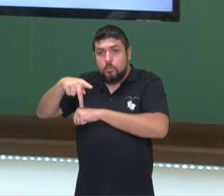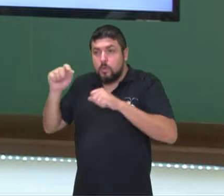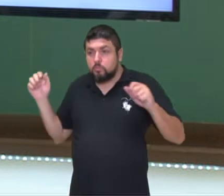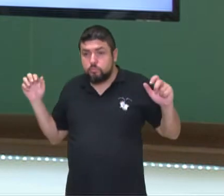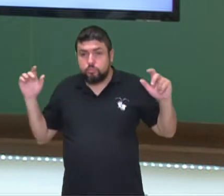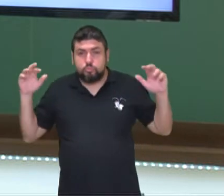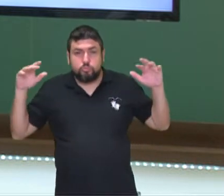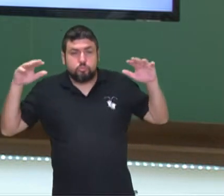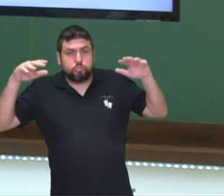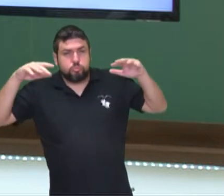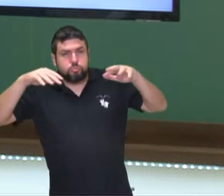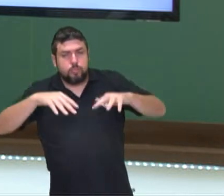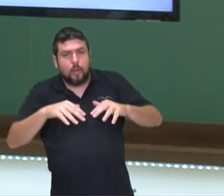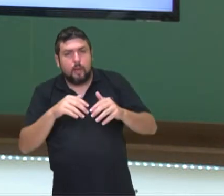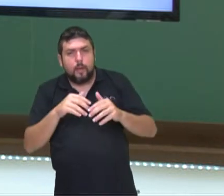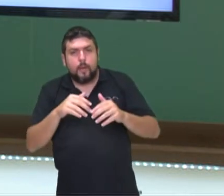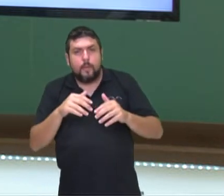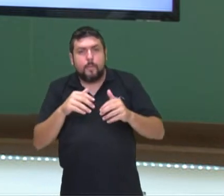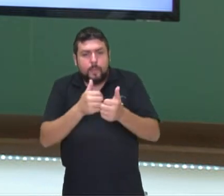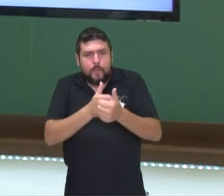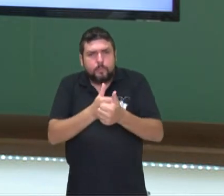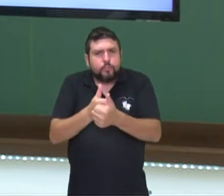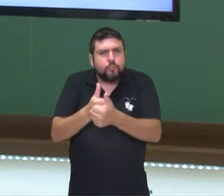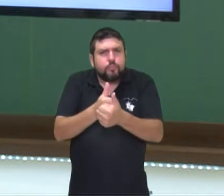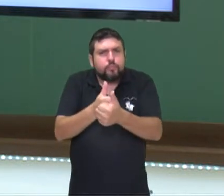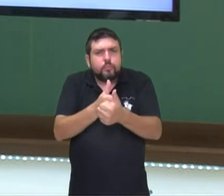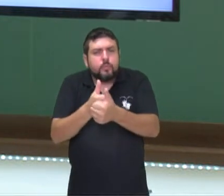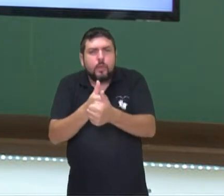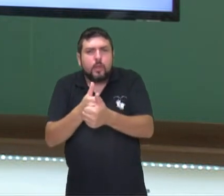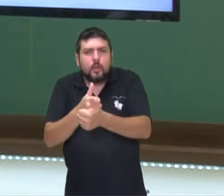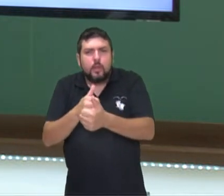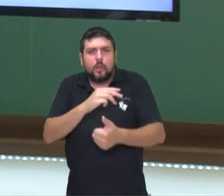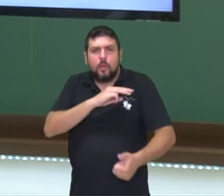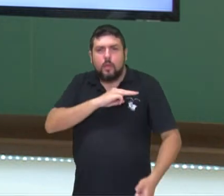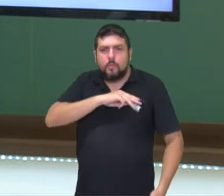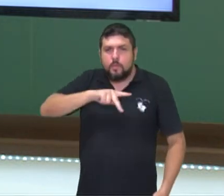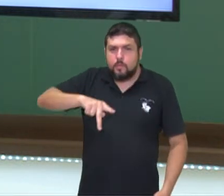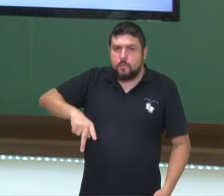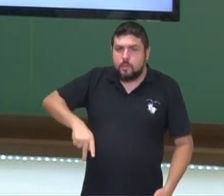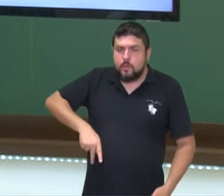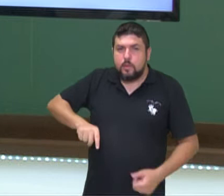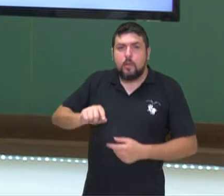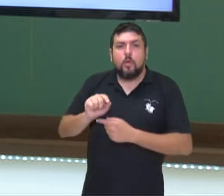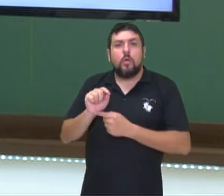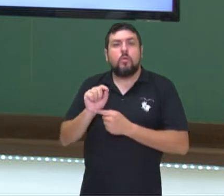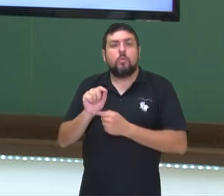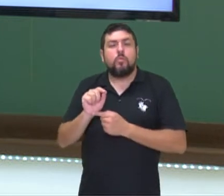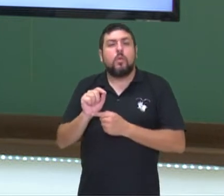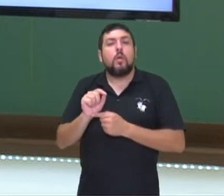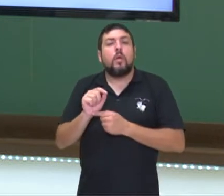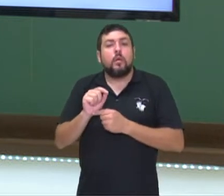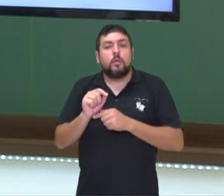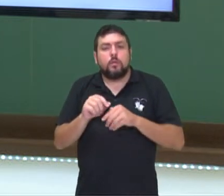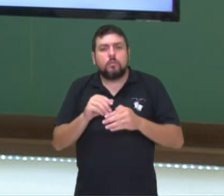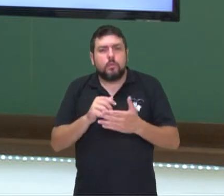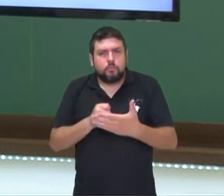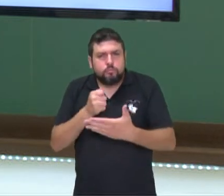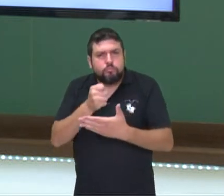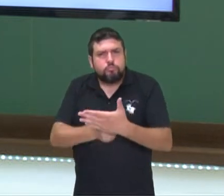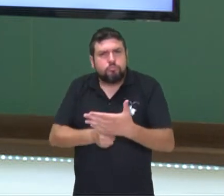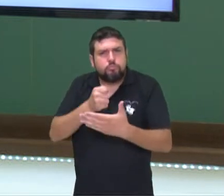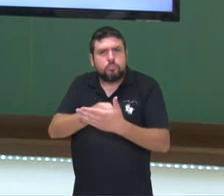seguindo as ideias do Martin Luther King. E lá ele fez esse grande discurso defendendo a igualdade